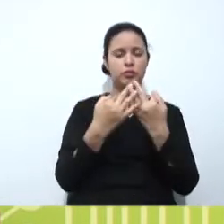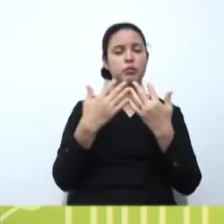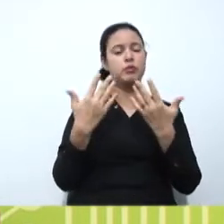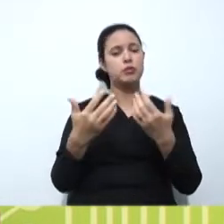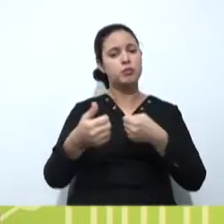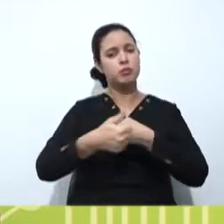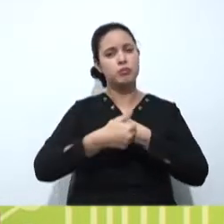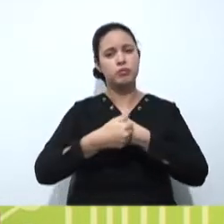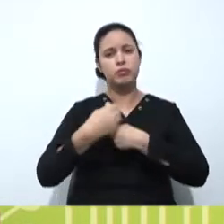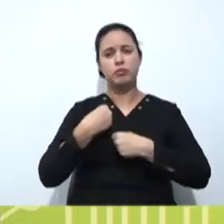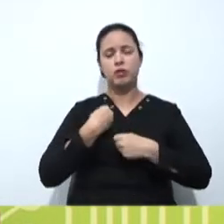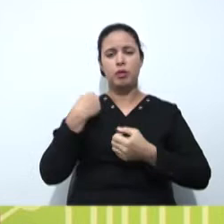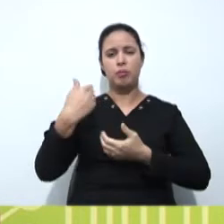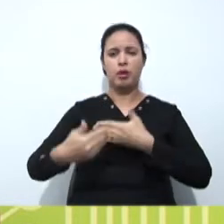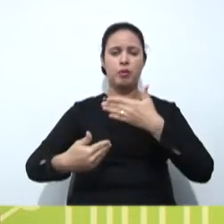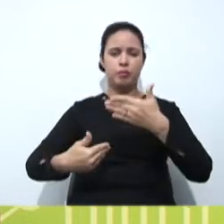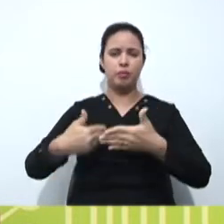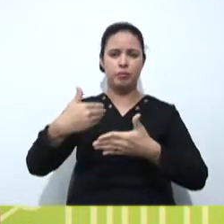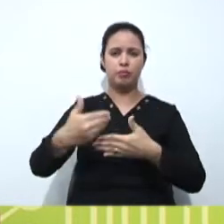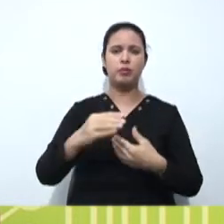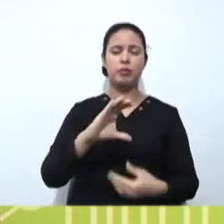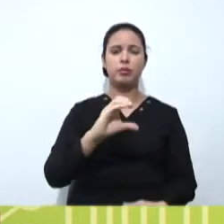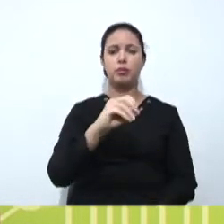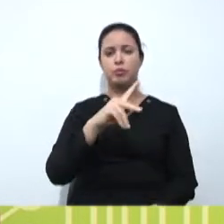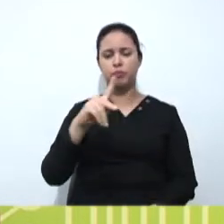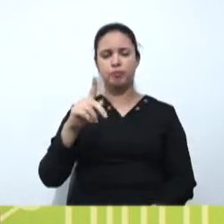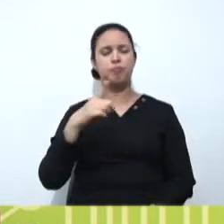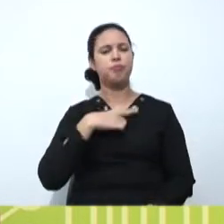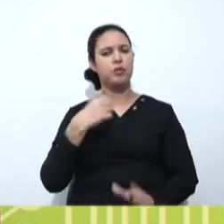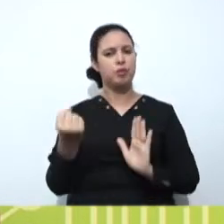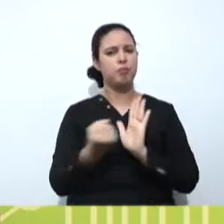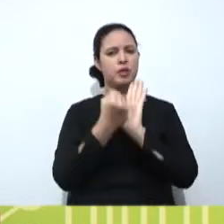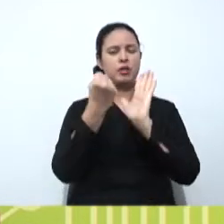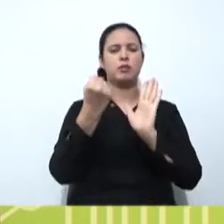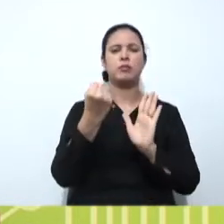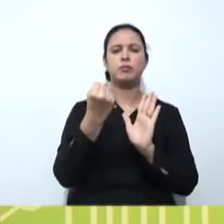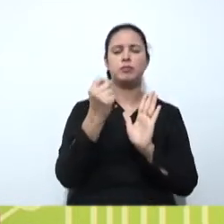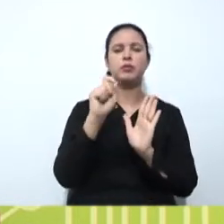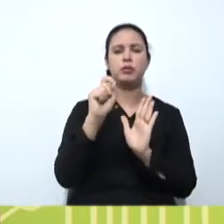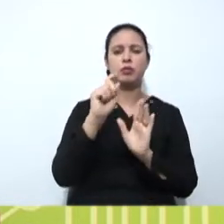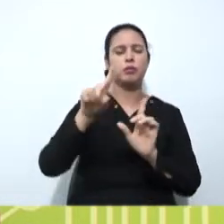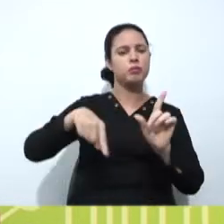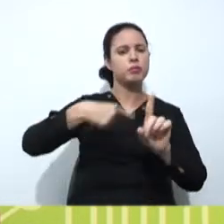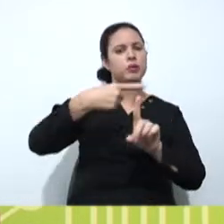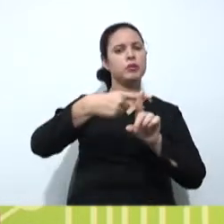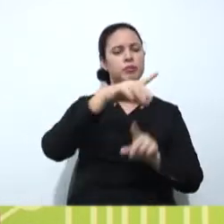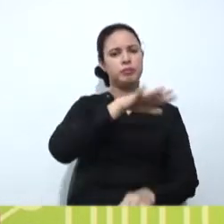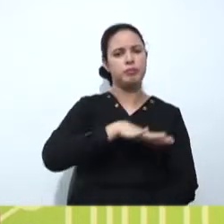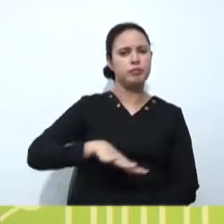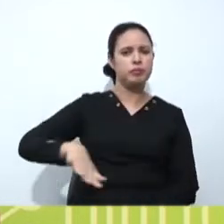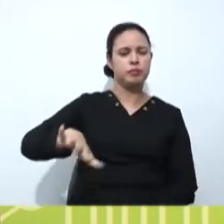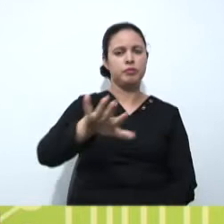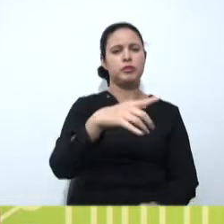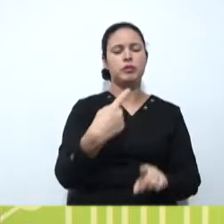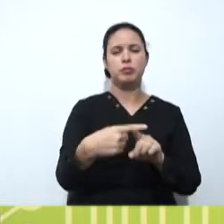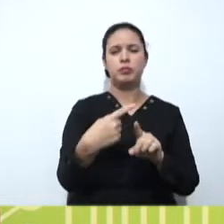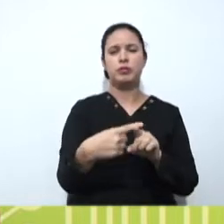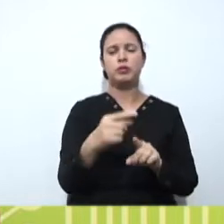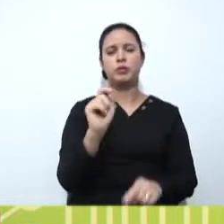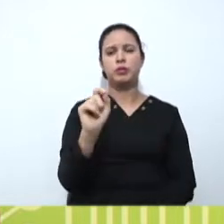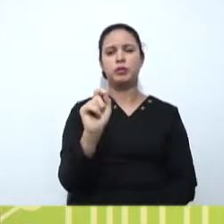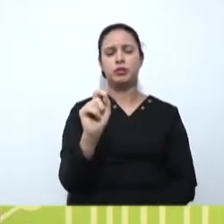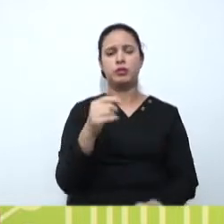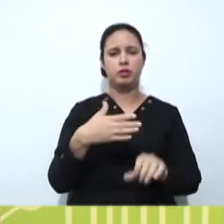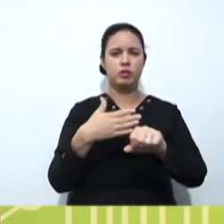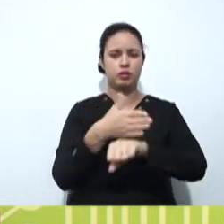processo. Então, a cooperativa, ela gera um impacto muito positivo nos ambientes onde ela está, porque ela gera